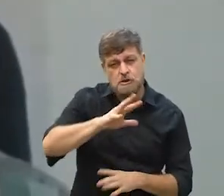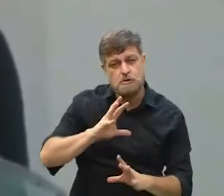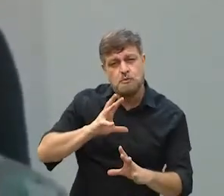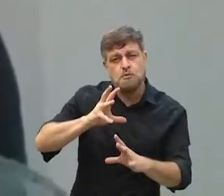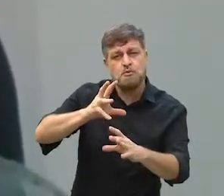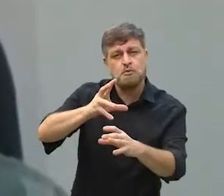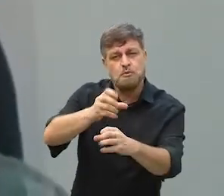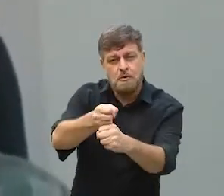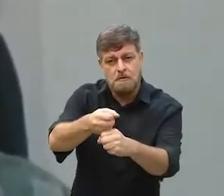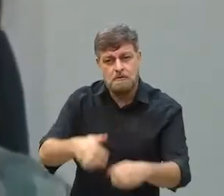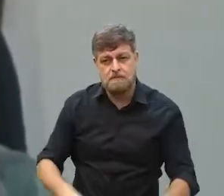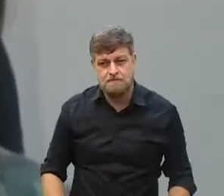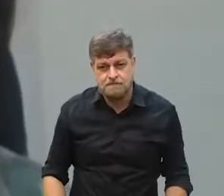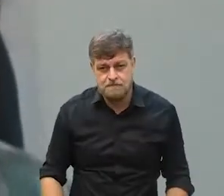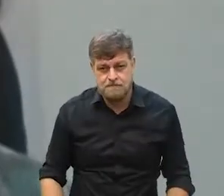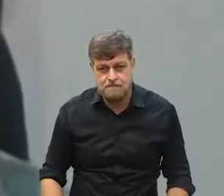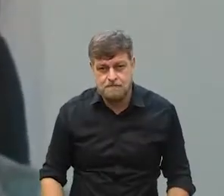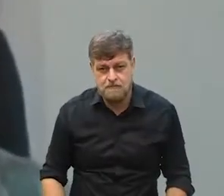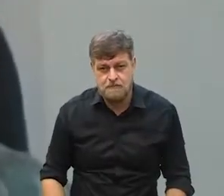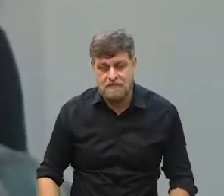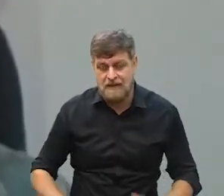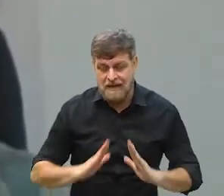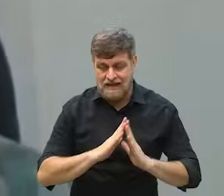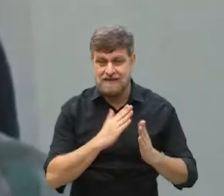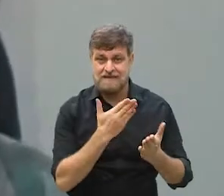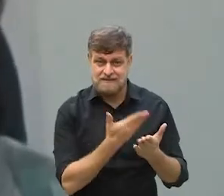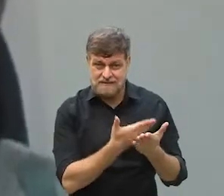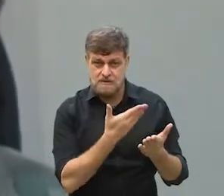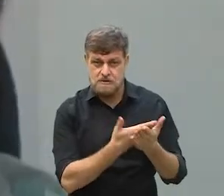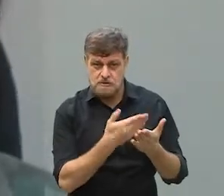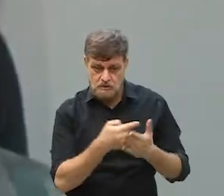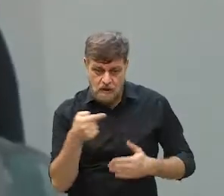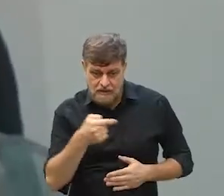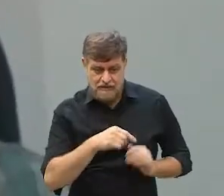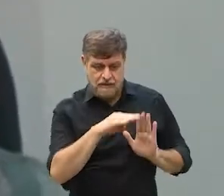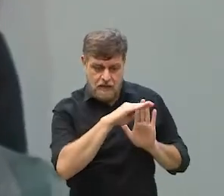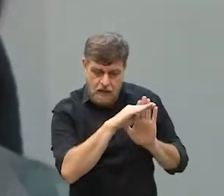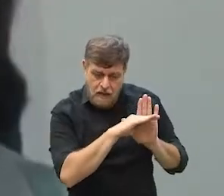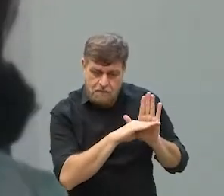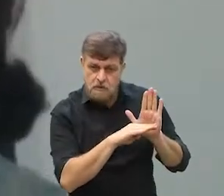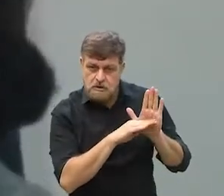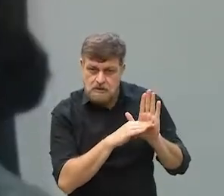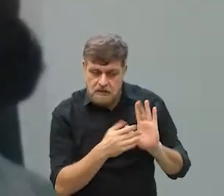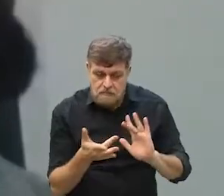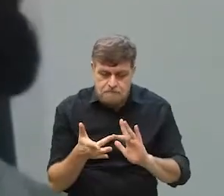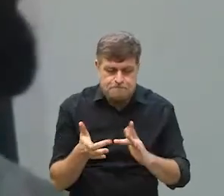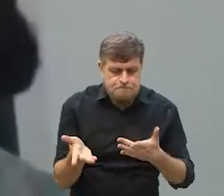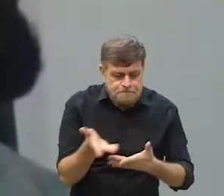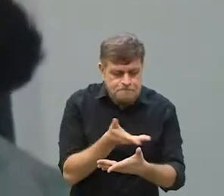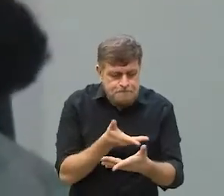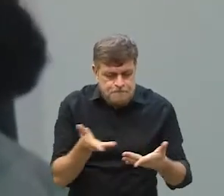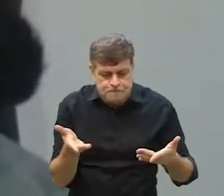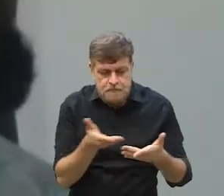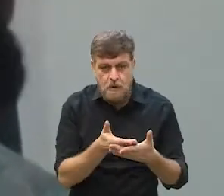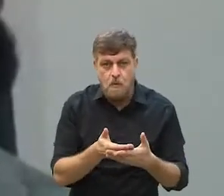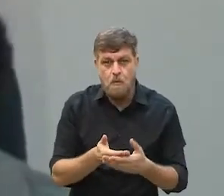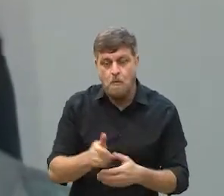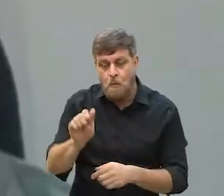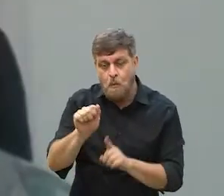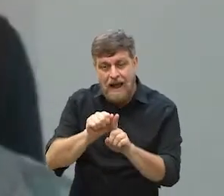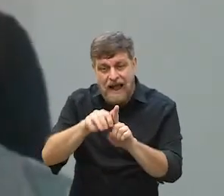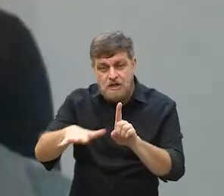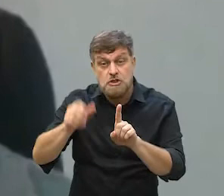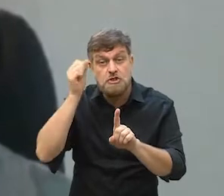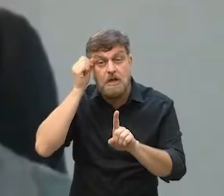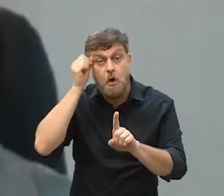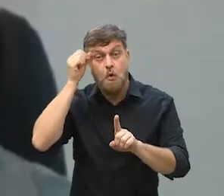todo. As próprias escolas desenvolvendo seus projetos em articulação com os agentes culturais.